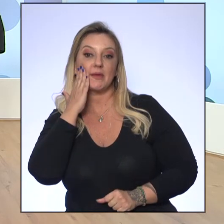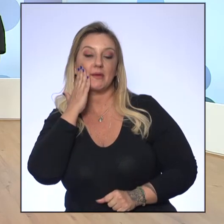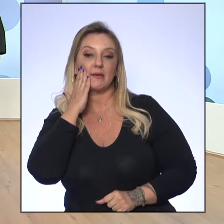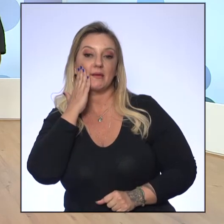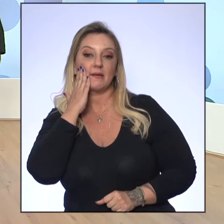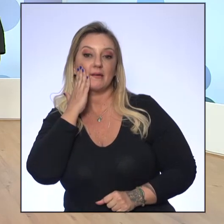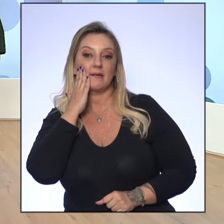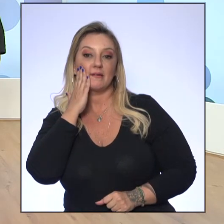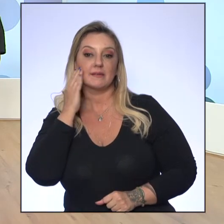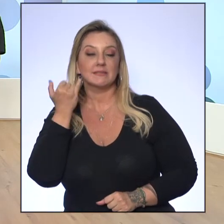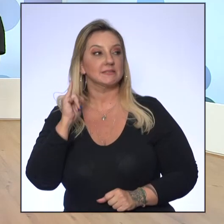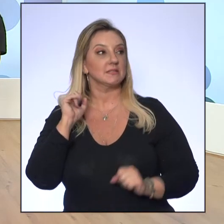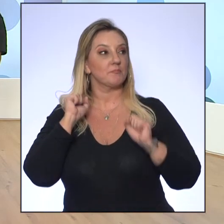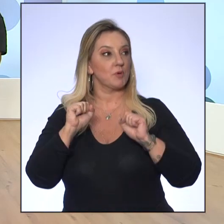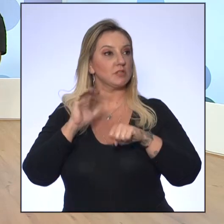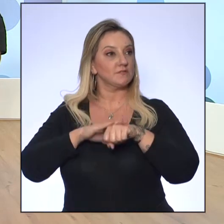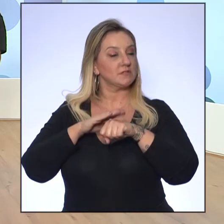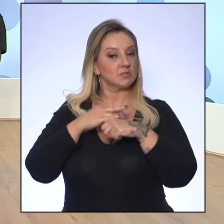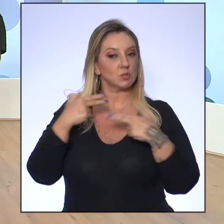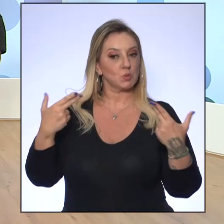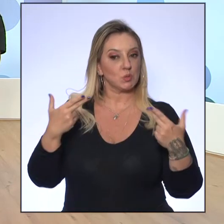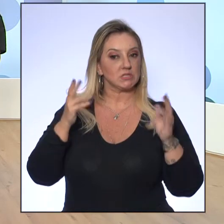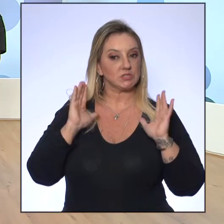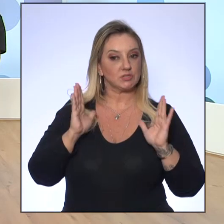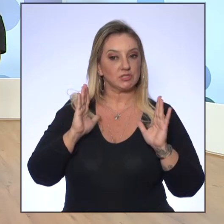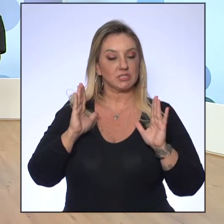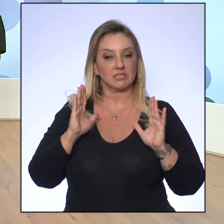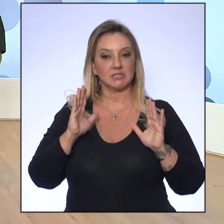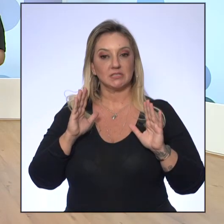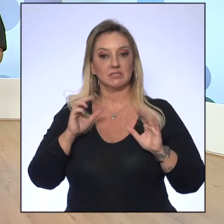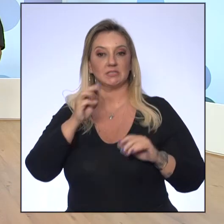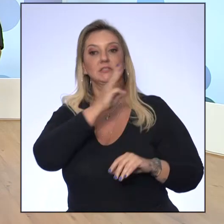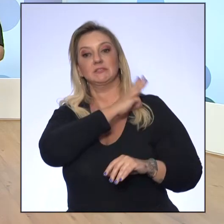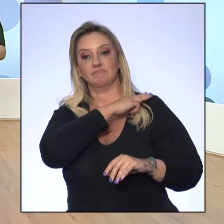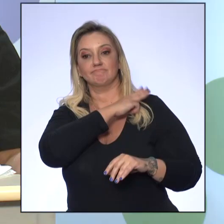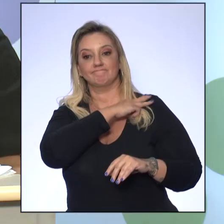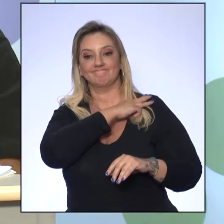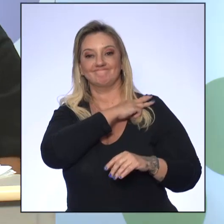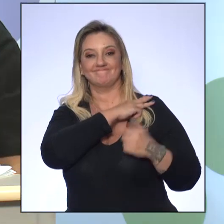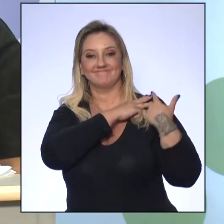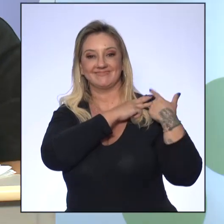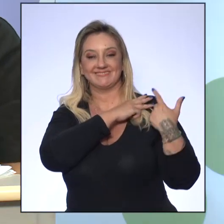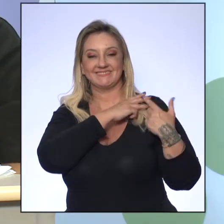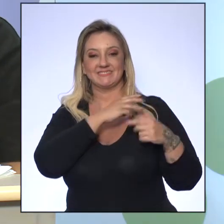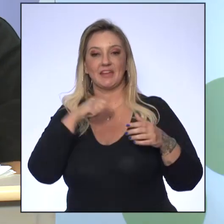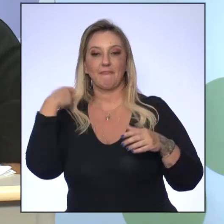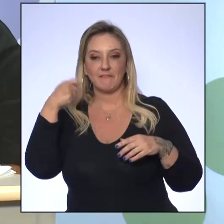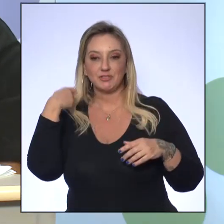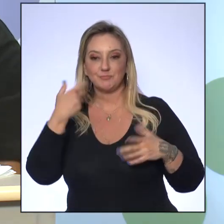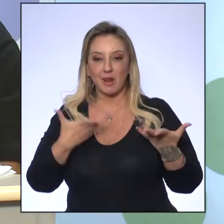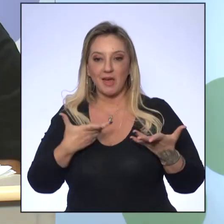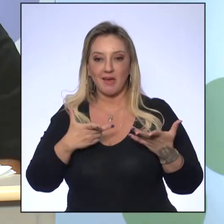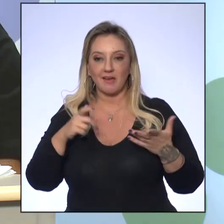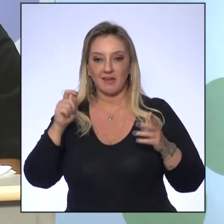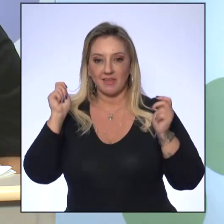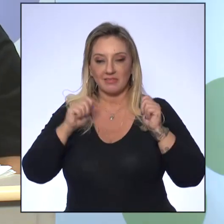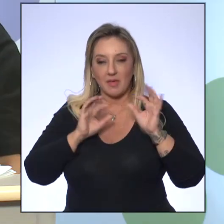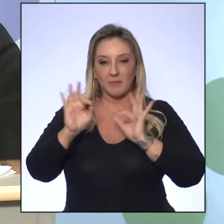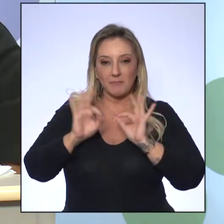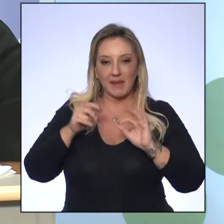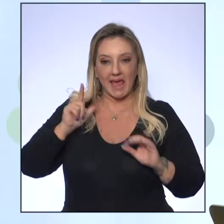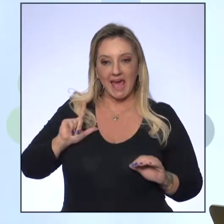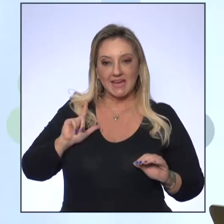se eles podem fazer alguma coisa agora, já que o terceiro ano que a gente começa a fazer esses vestibulares, né? Tem como eles se